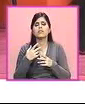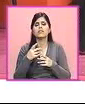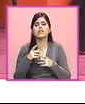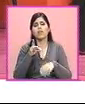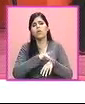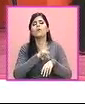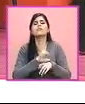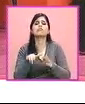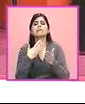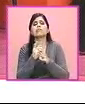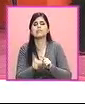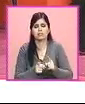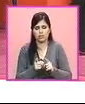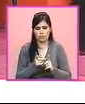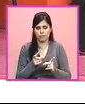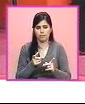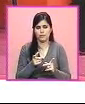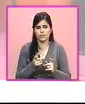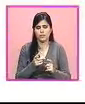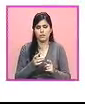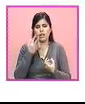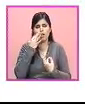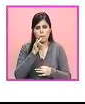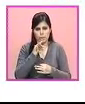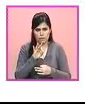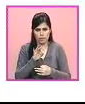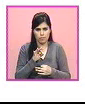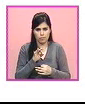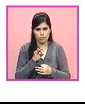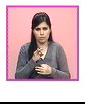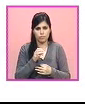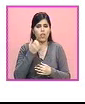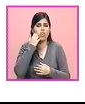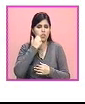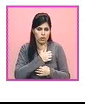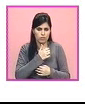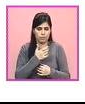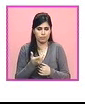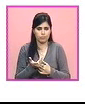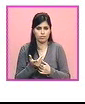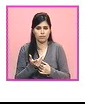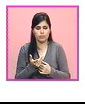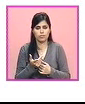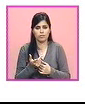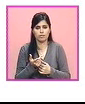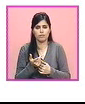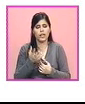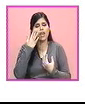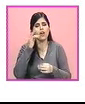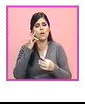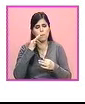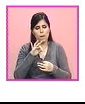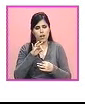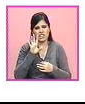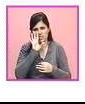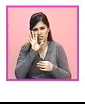das complicações mais frequentes relaciona-se com a dor. É normal a zona na fase